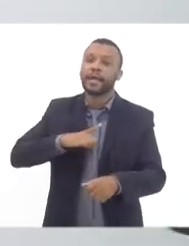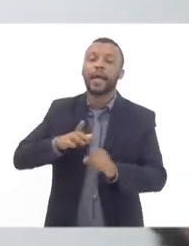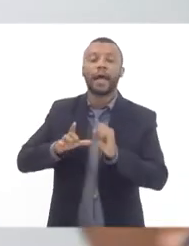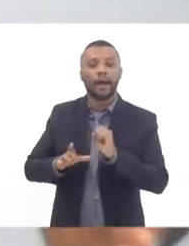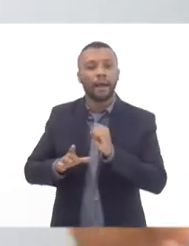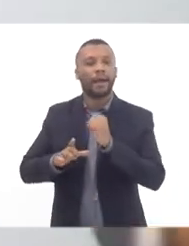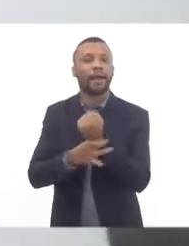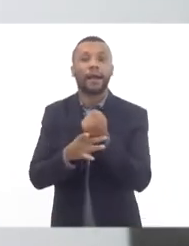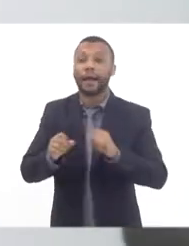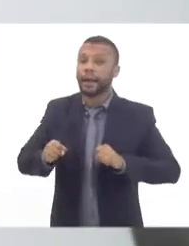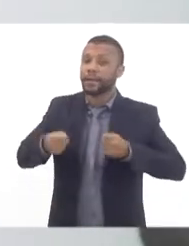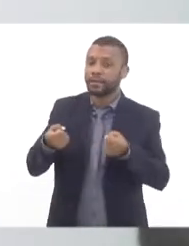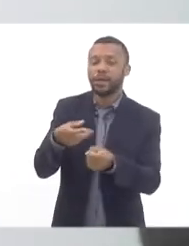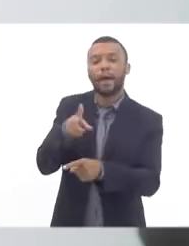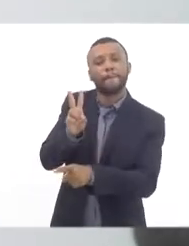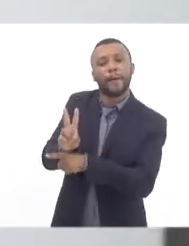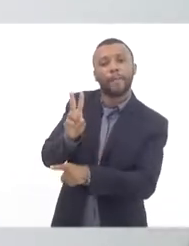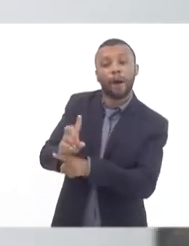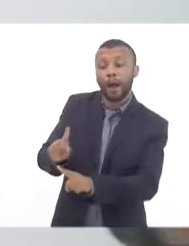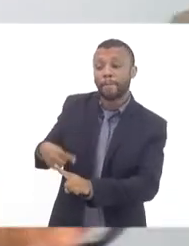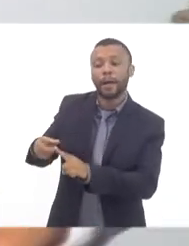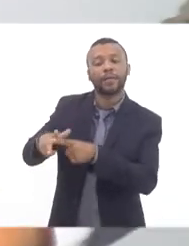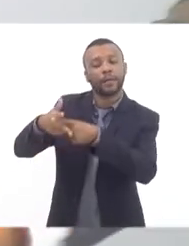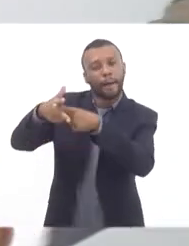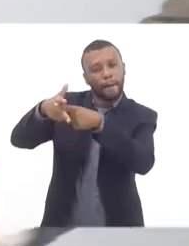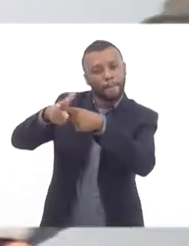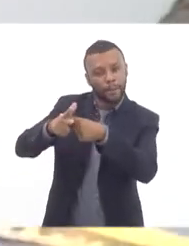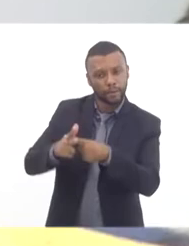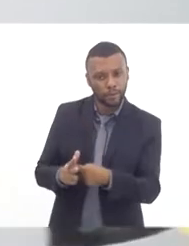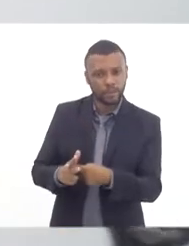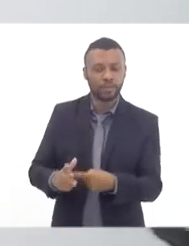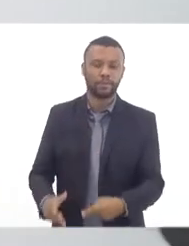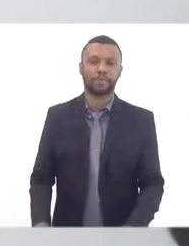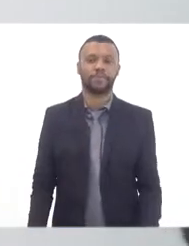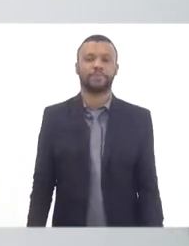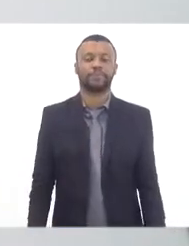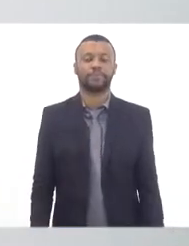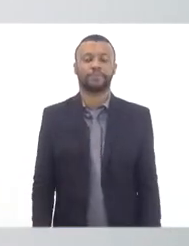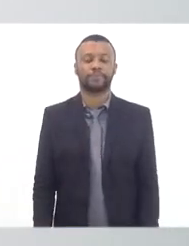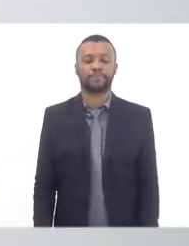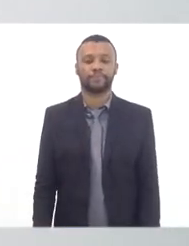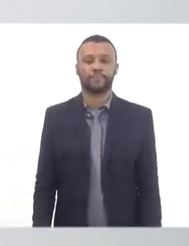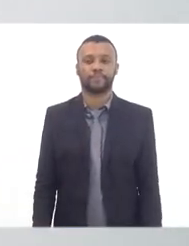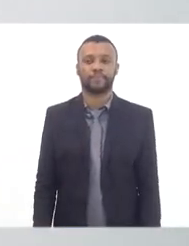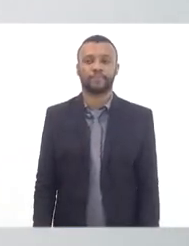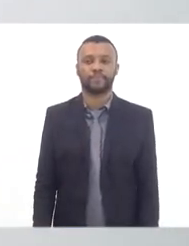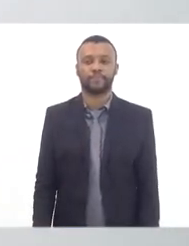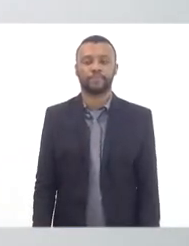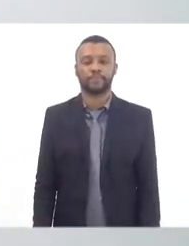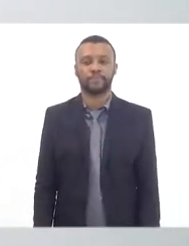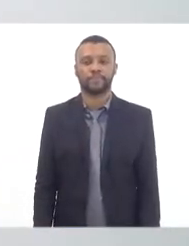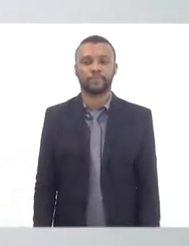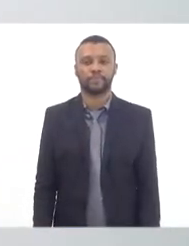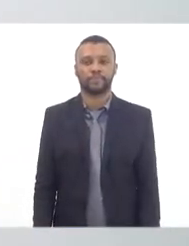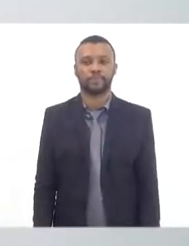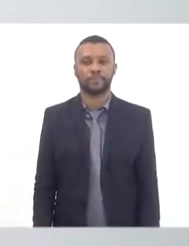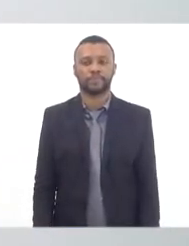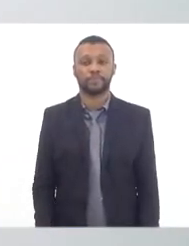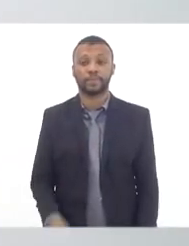garantida a sua preservação e manutenção. Né? Quer dizer, data de